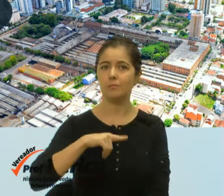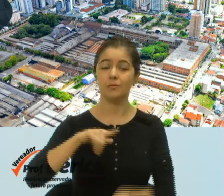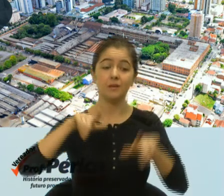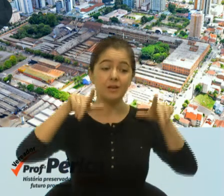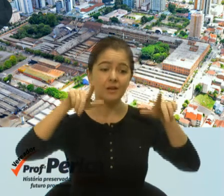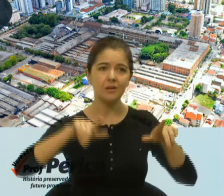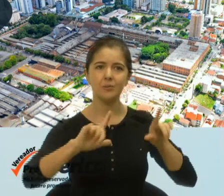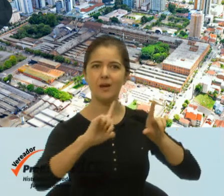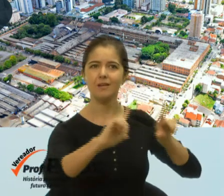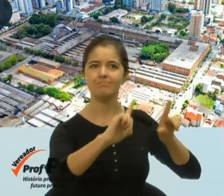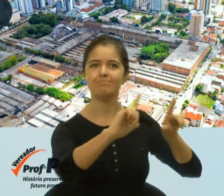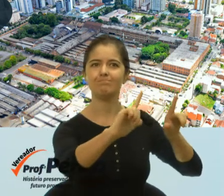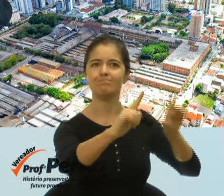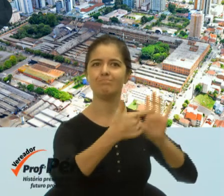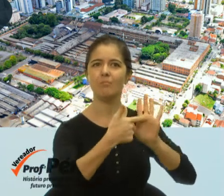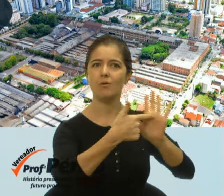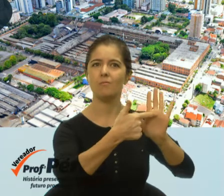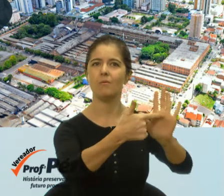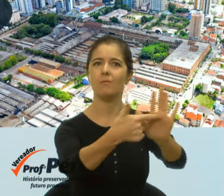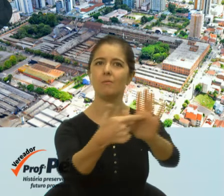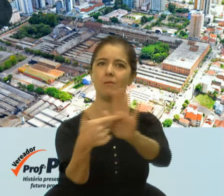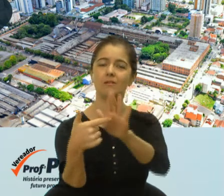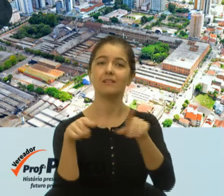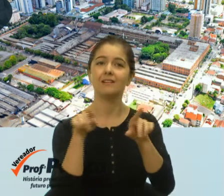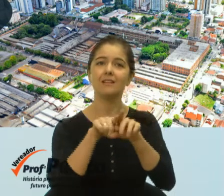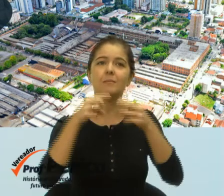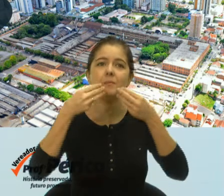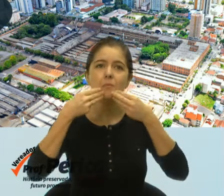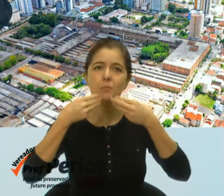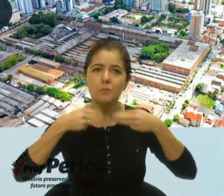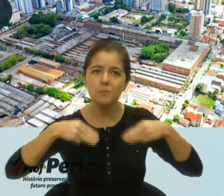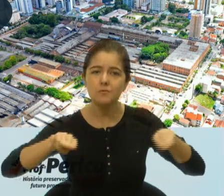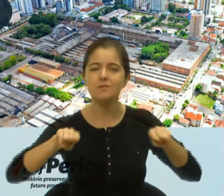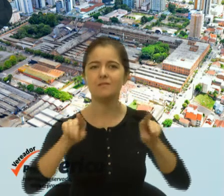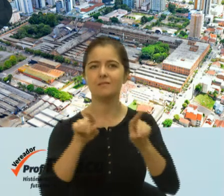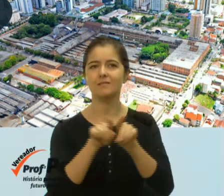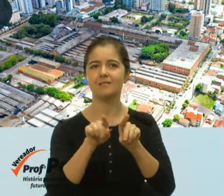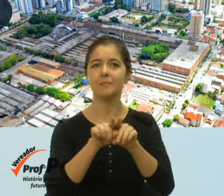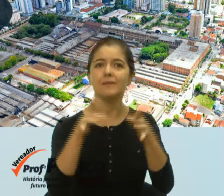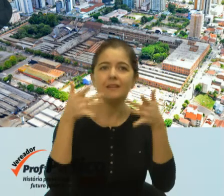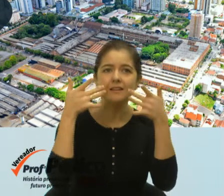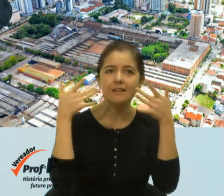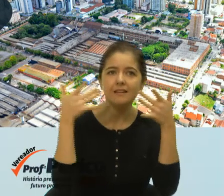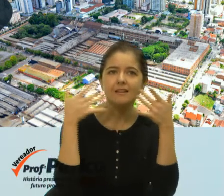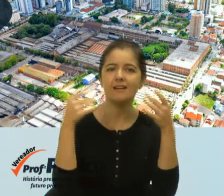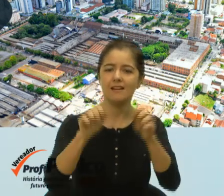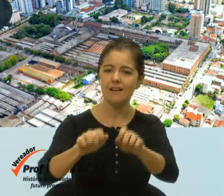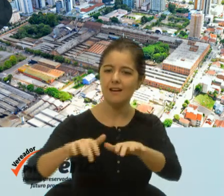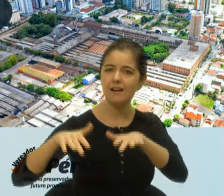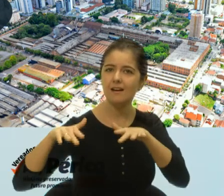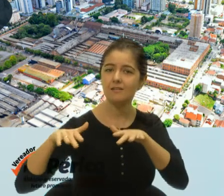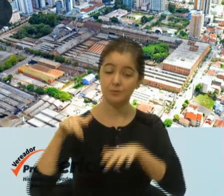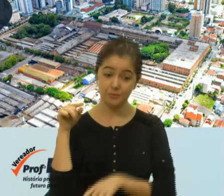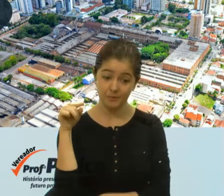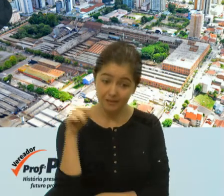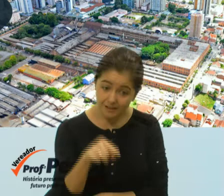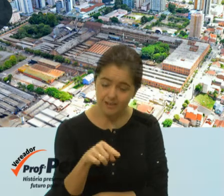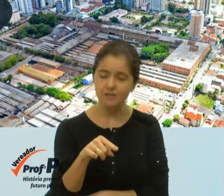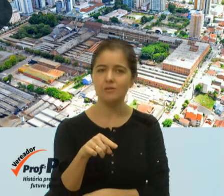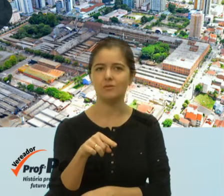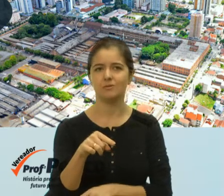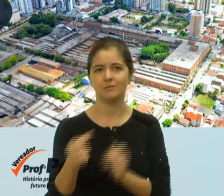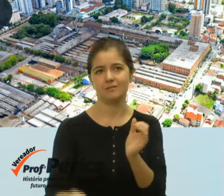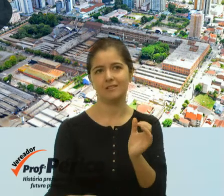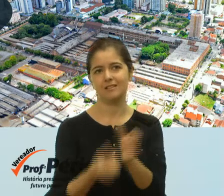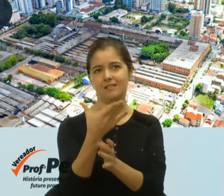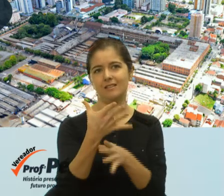tenha um pequeno museu, um pequeno teatro ou anfiteatro. Isto gera economia criativa. E nós estamos